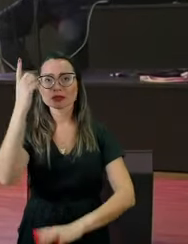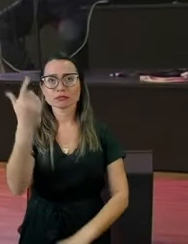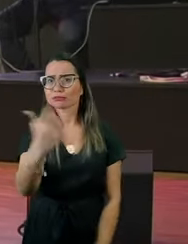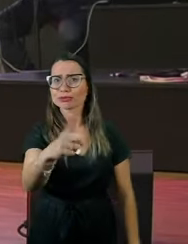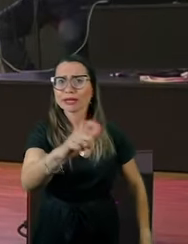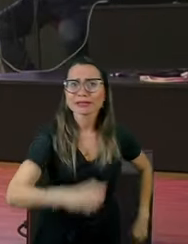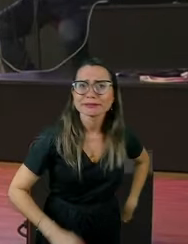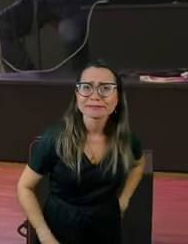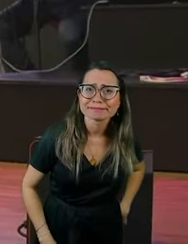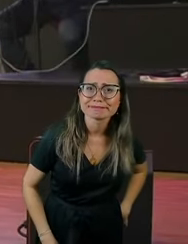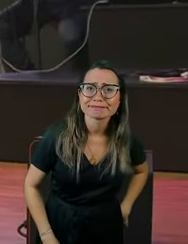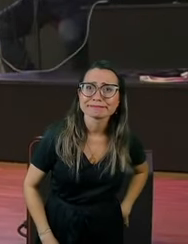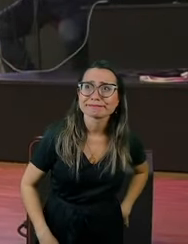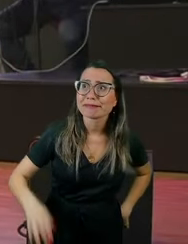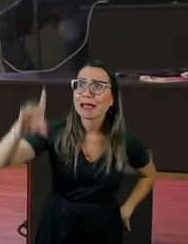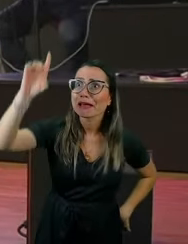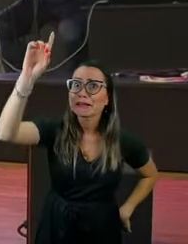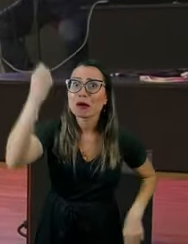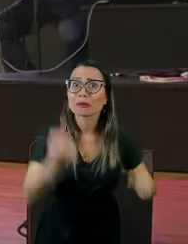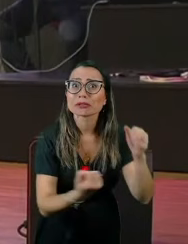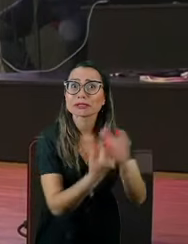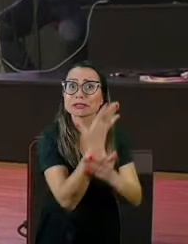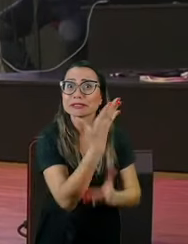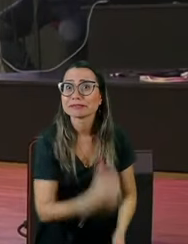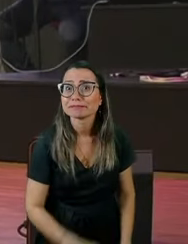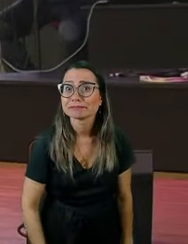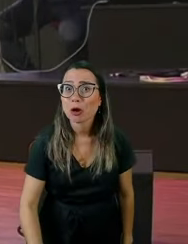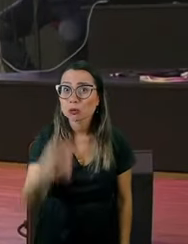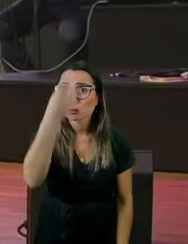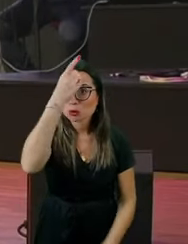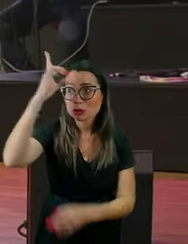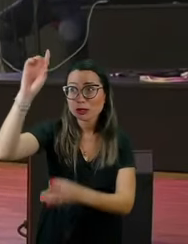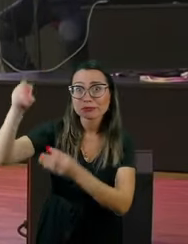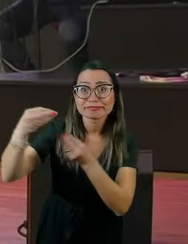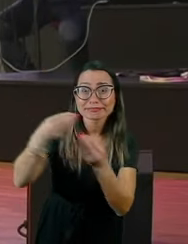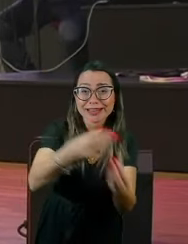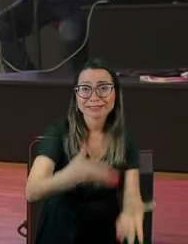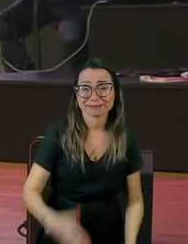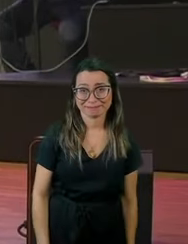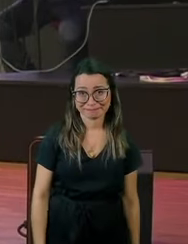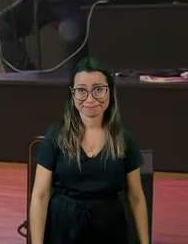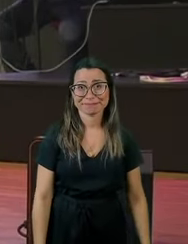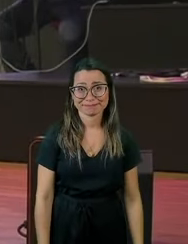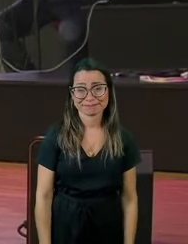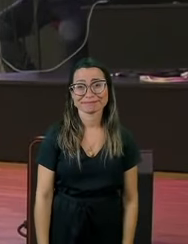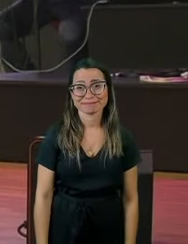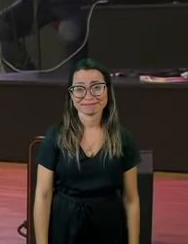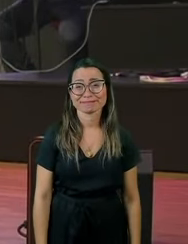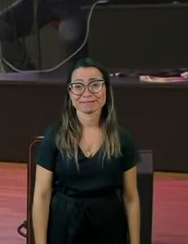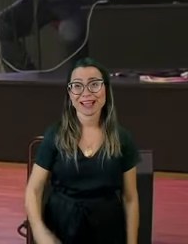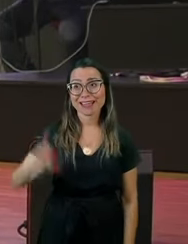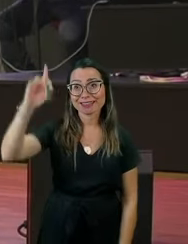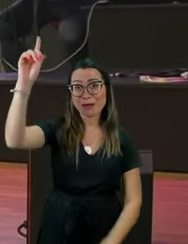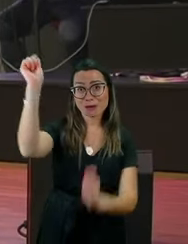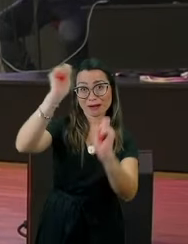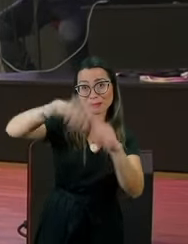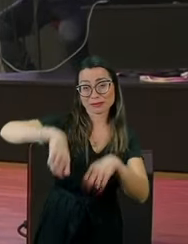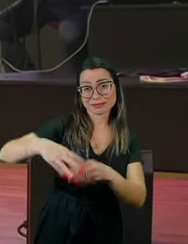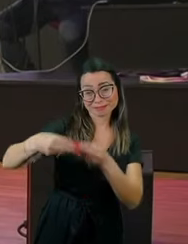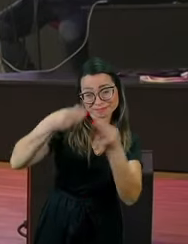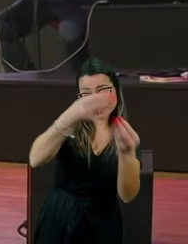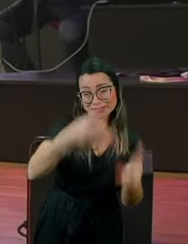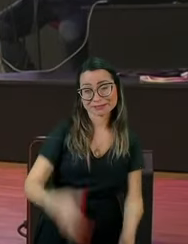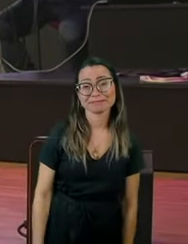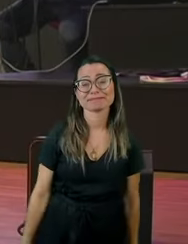É o Criador que faz. O mesmo que criou esse adaptador pequeno, ele constrói as réguas grandes